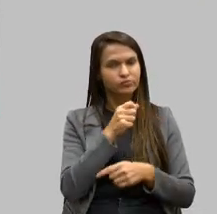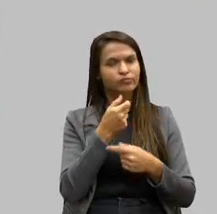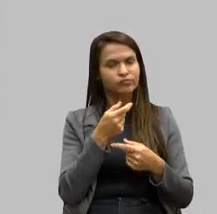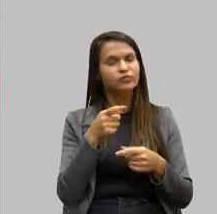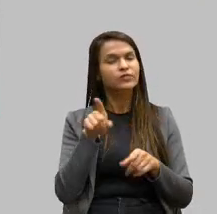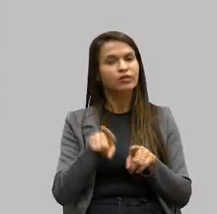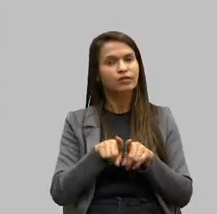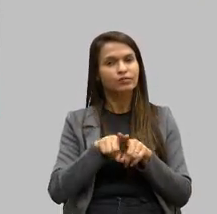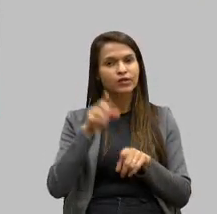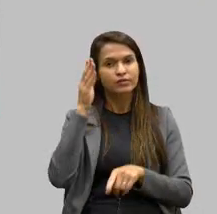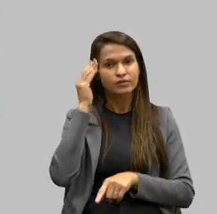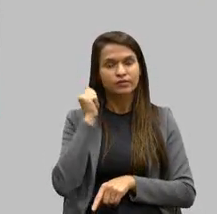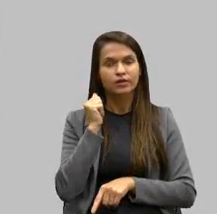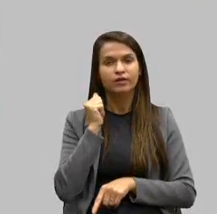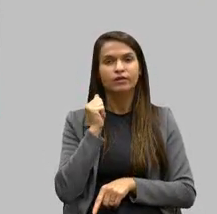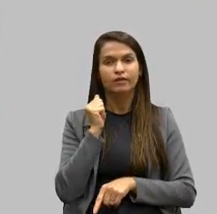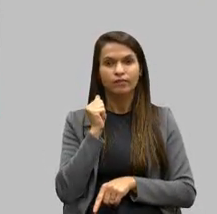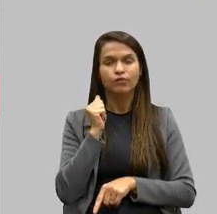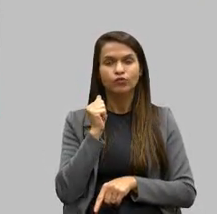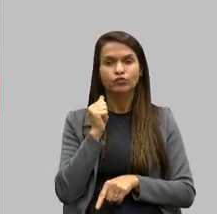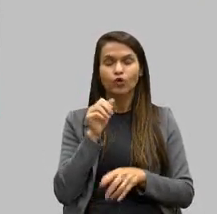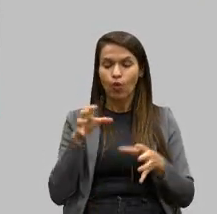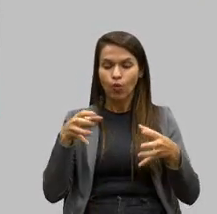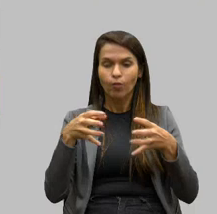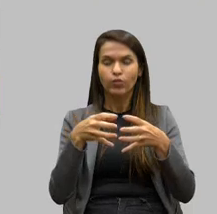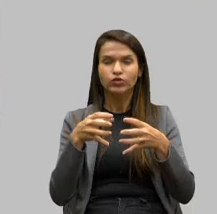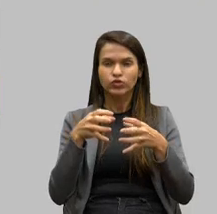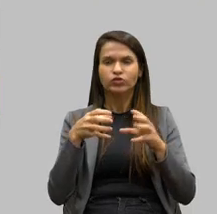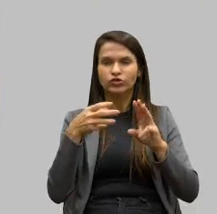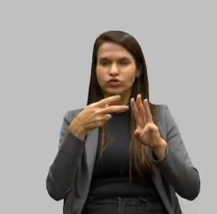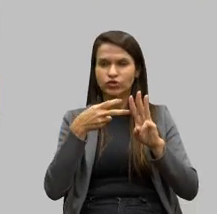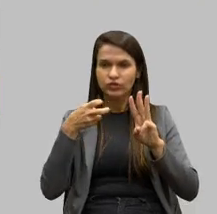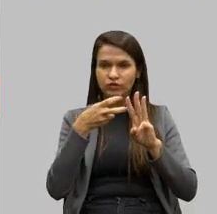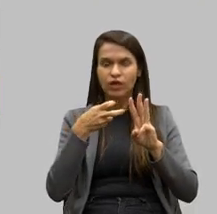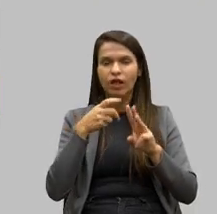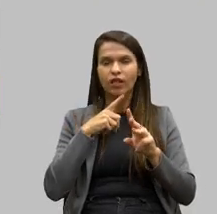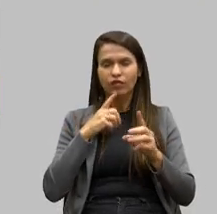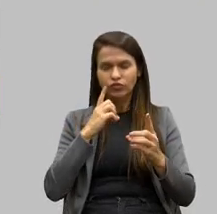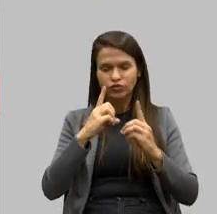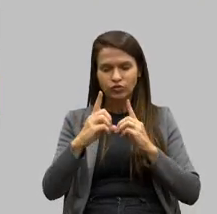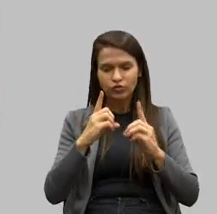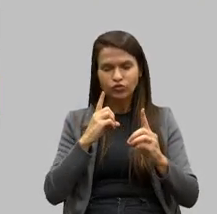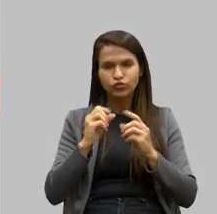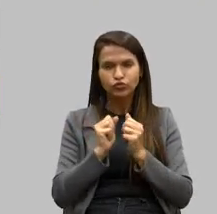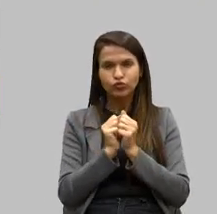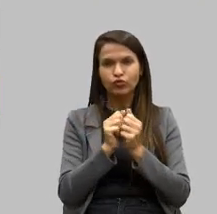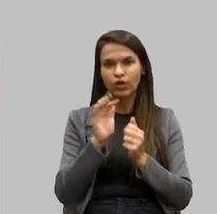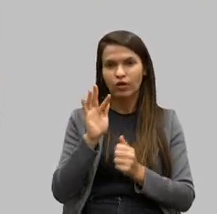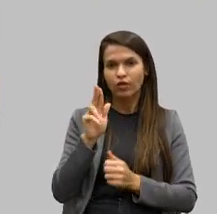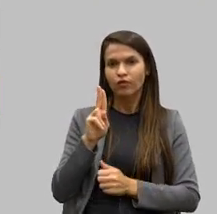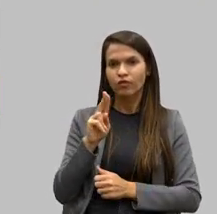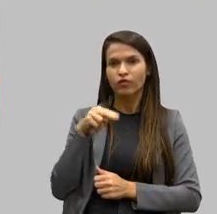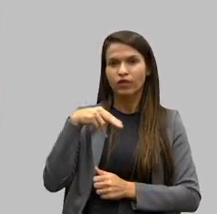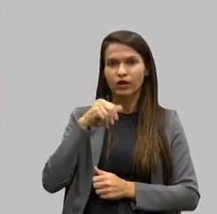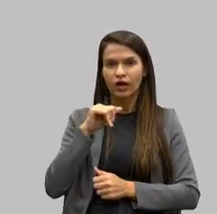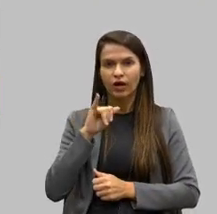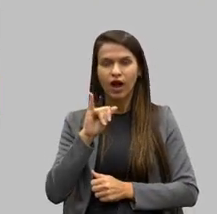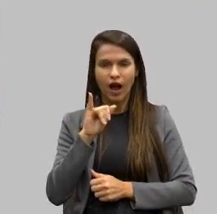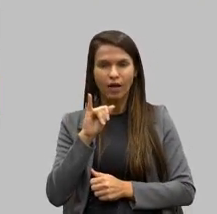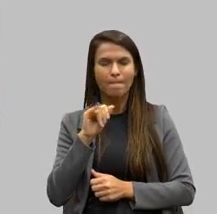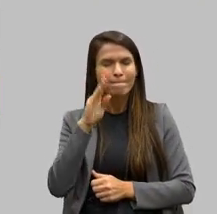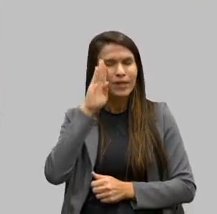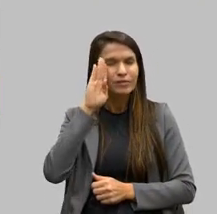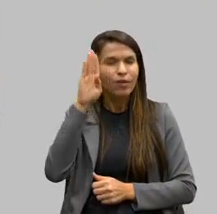sei que as comunidades indígenas, nós temos tido um de água muito próximo junto à FUNAI, principalmente no quesito à água potável.